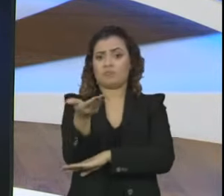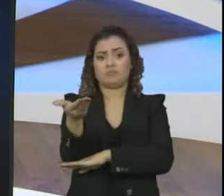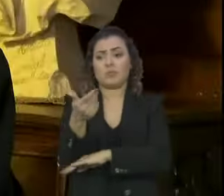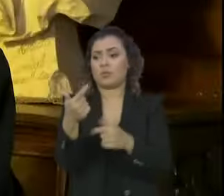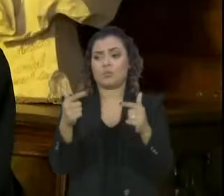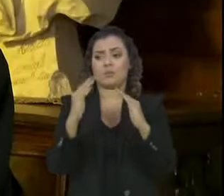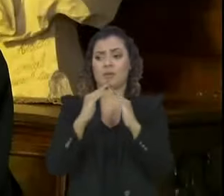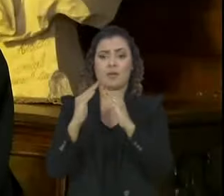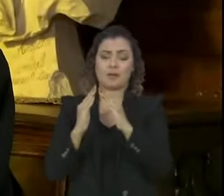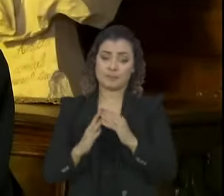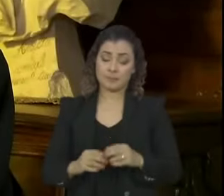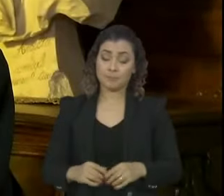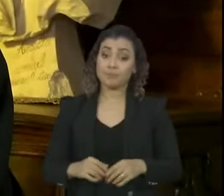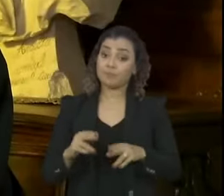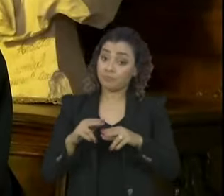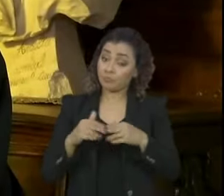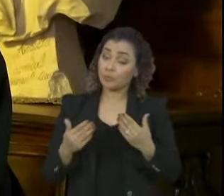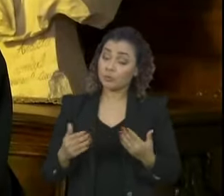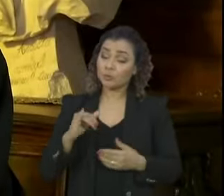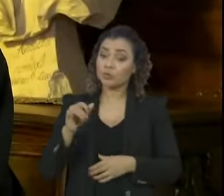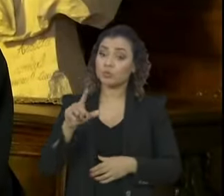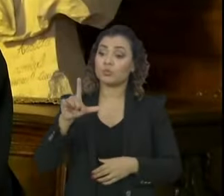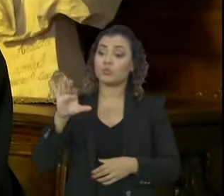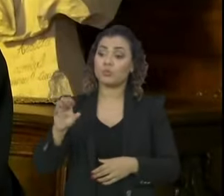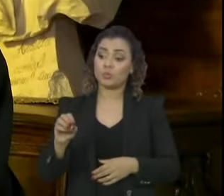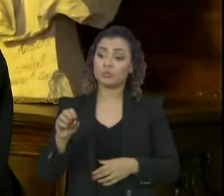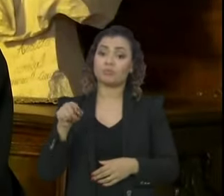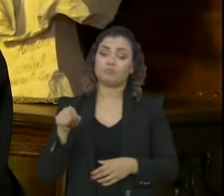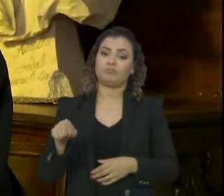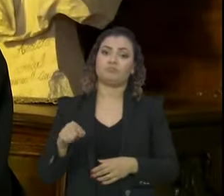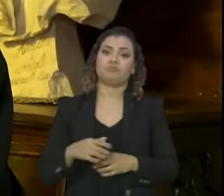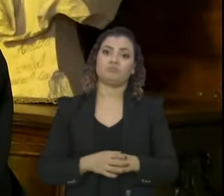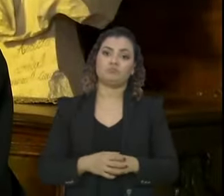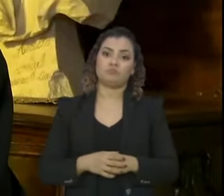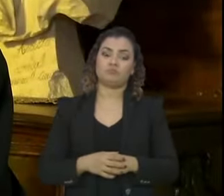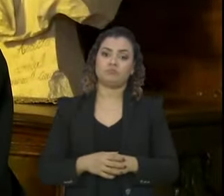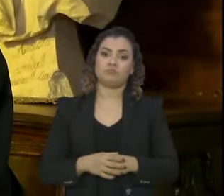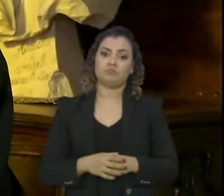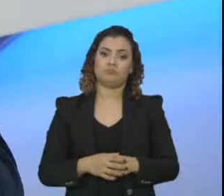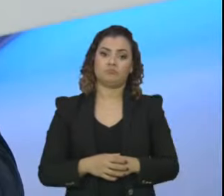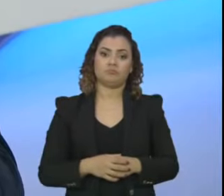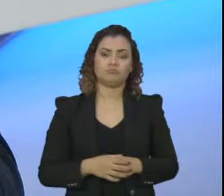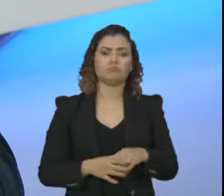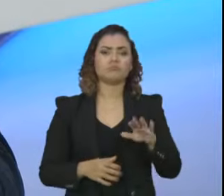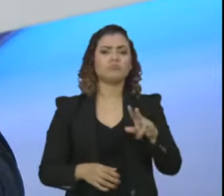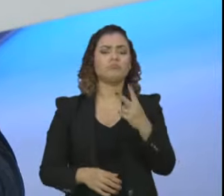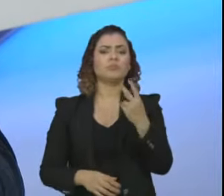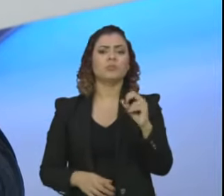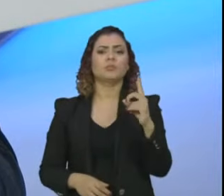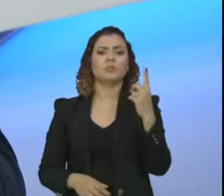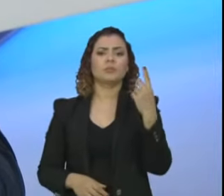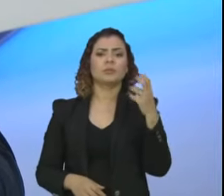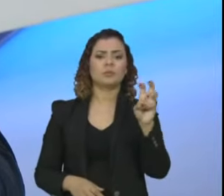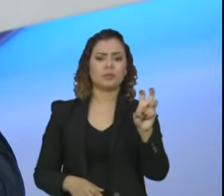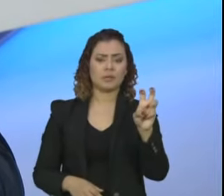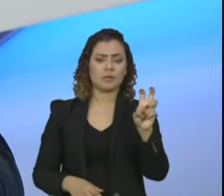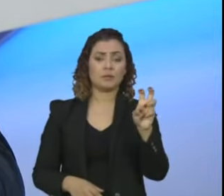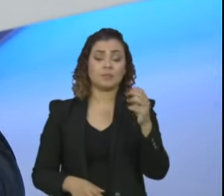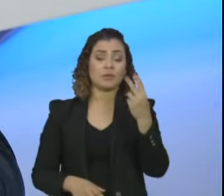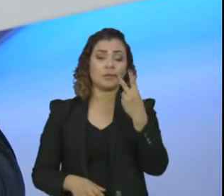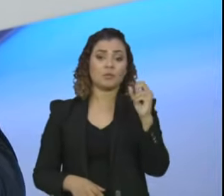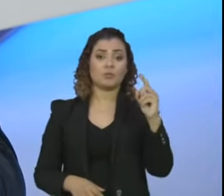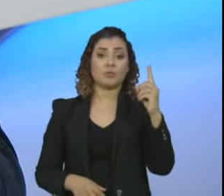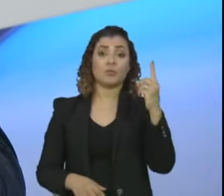junto dos pobres na pessoa do Padre Júlio é do gelo em 2013 em uma coletiva de imprensa